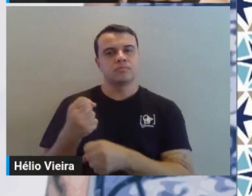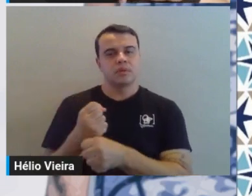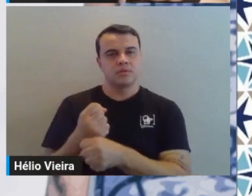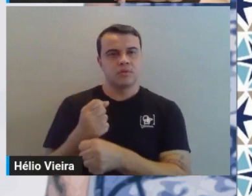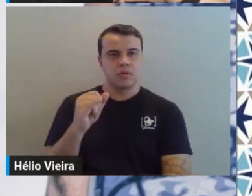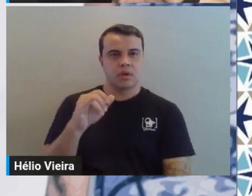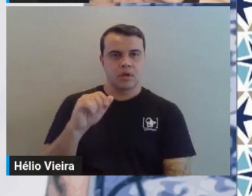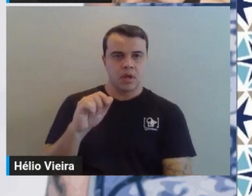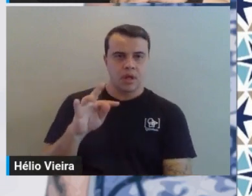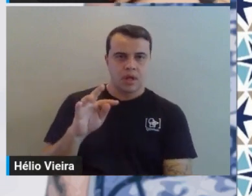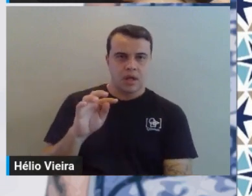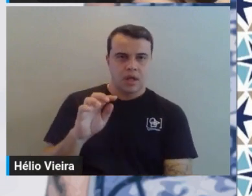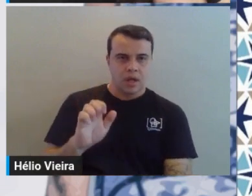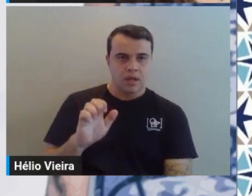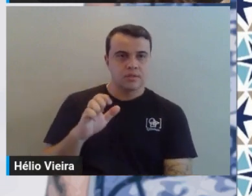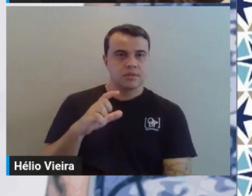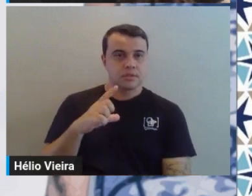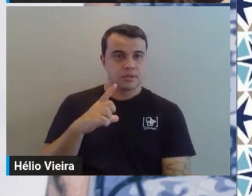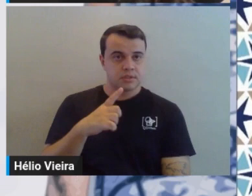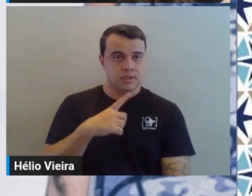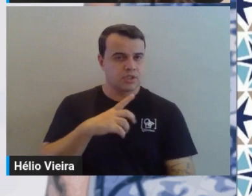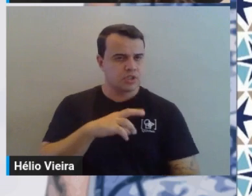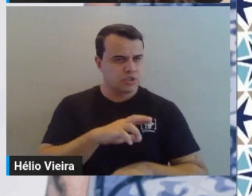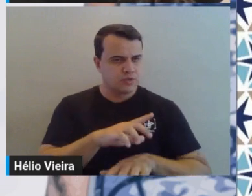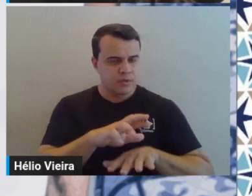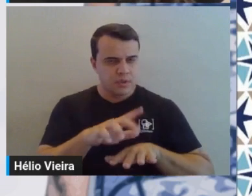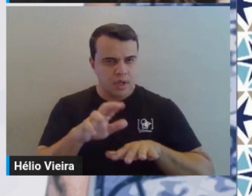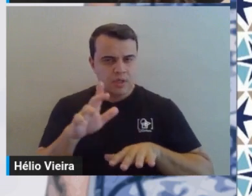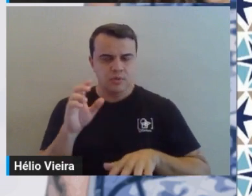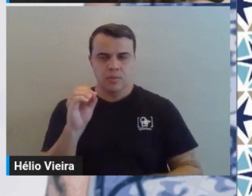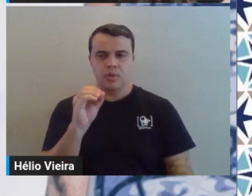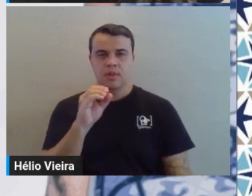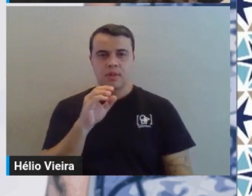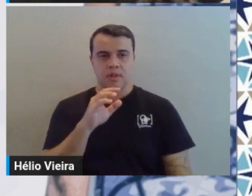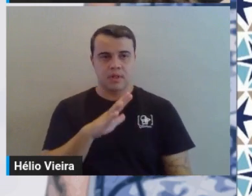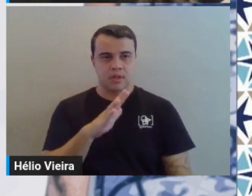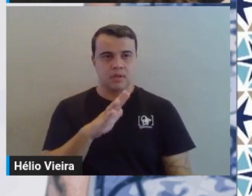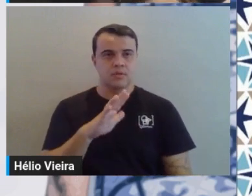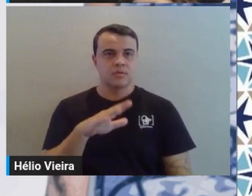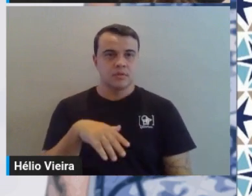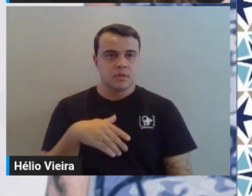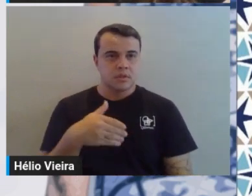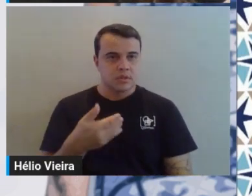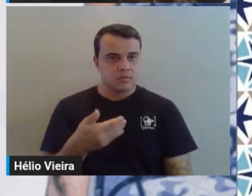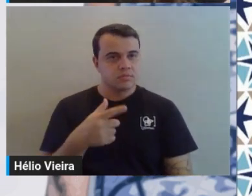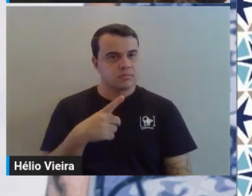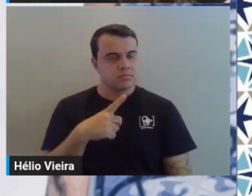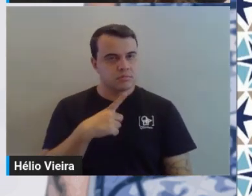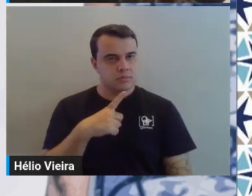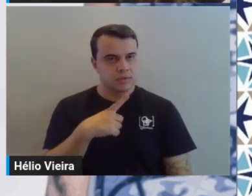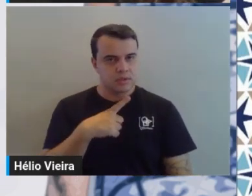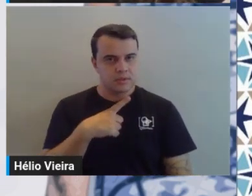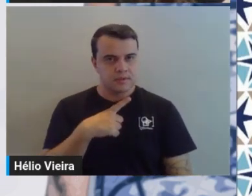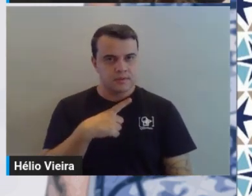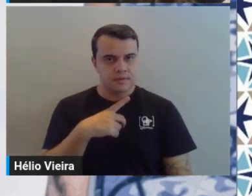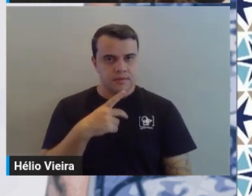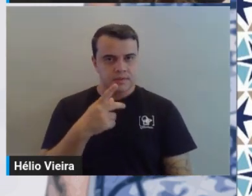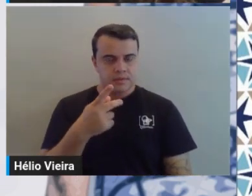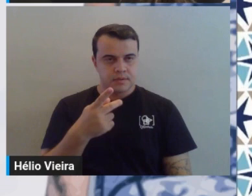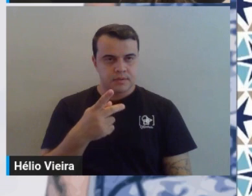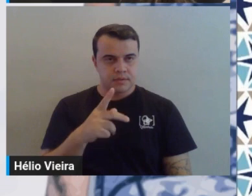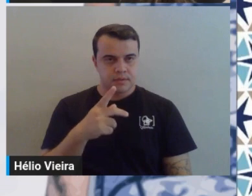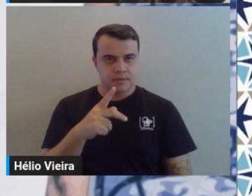iate. Ele é composto por vários elementos modernos. Então, aqui também ele tem